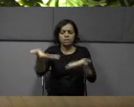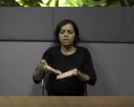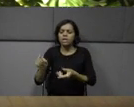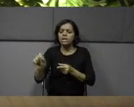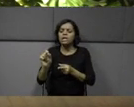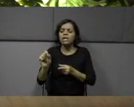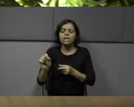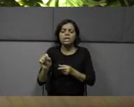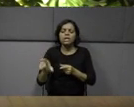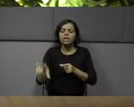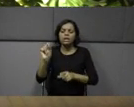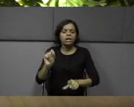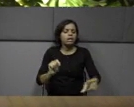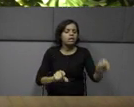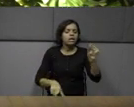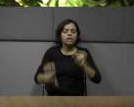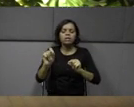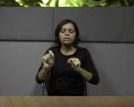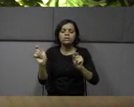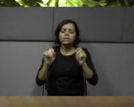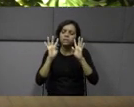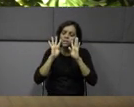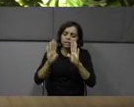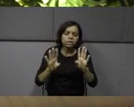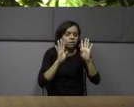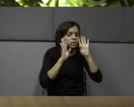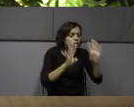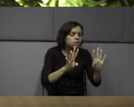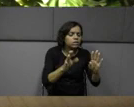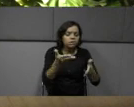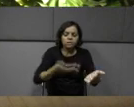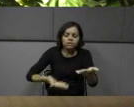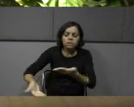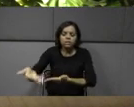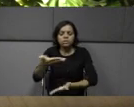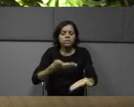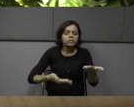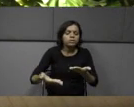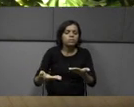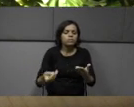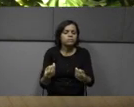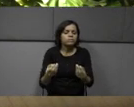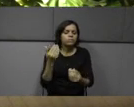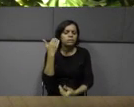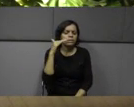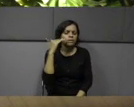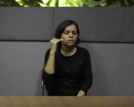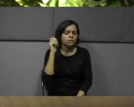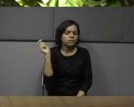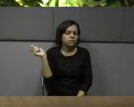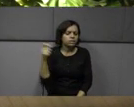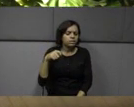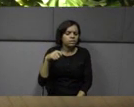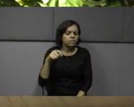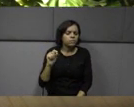é o último escutados no processo de participação a gente entende que obviamente